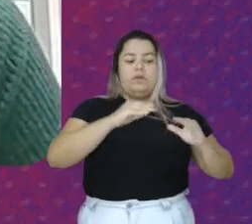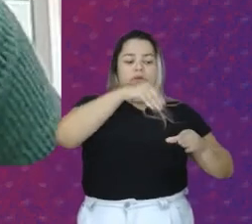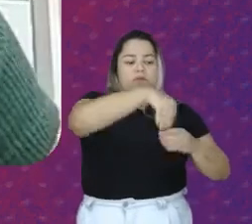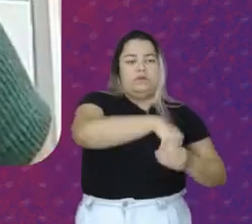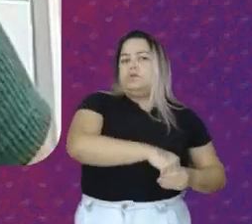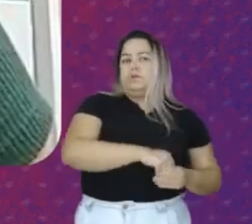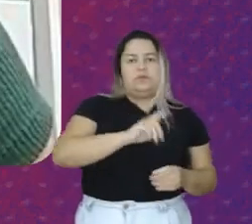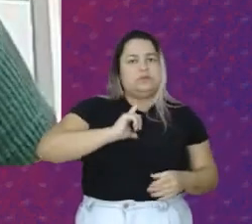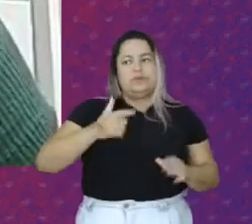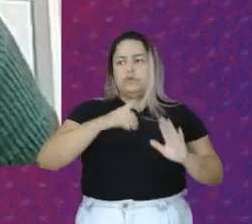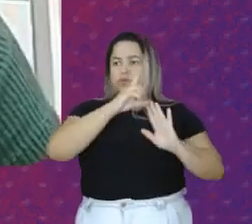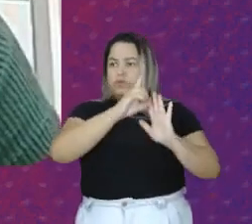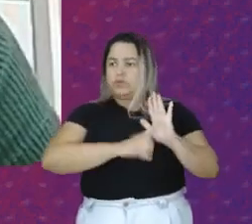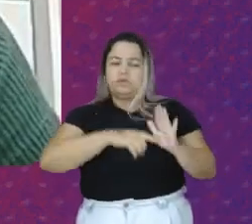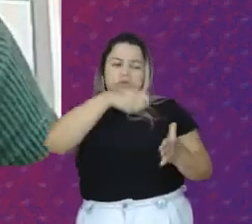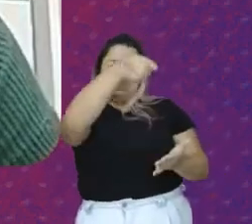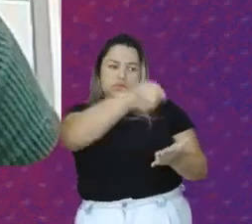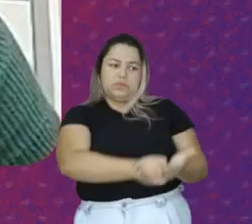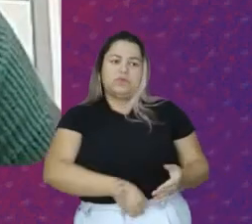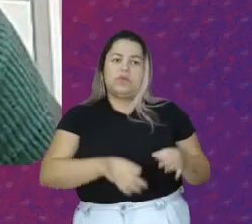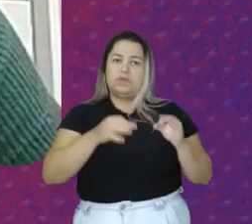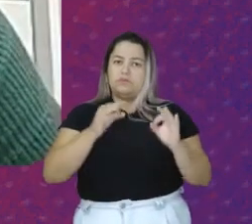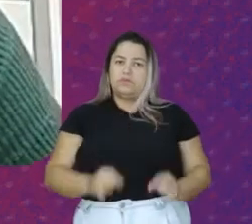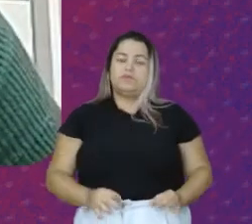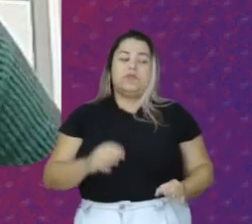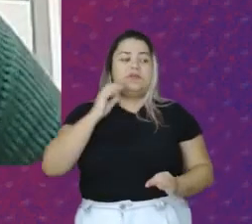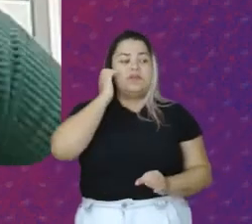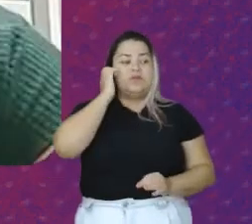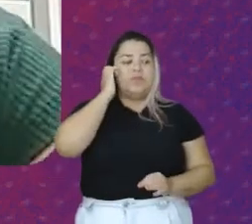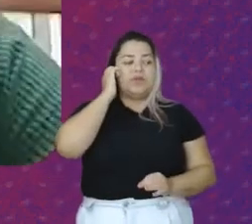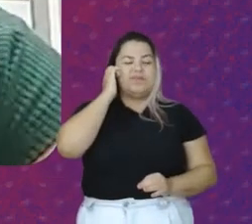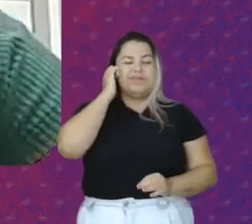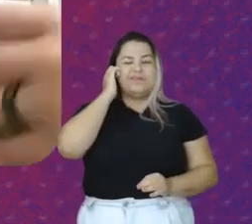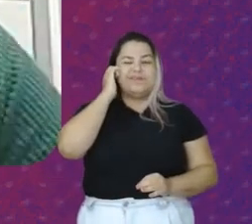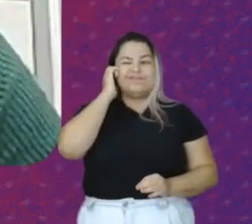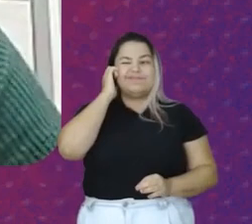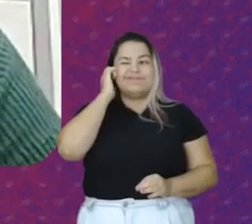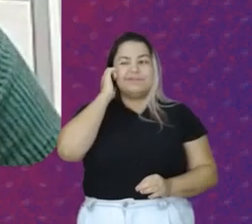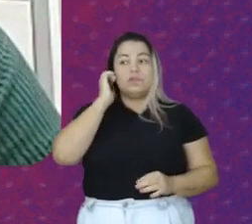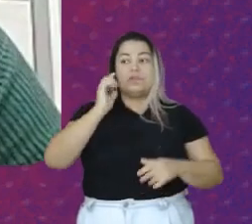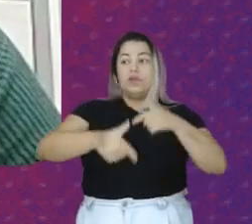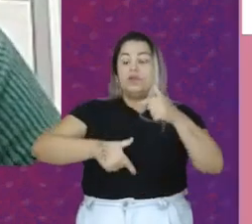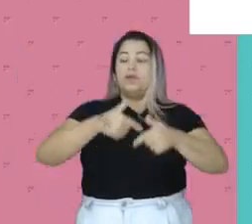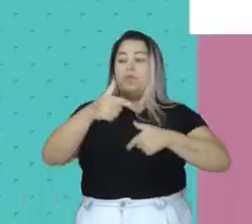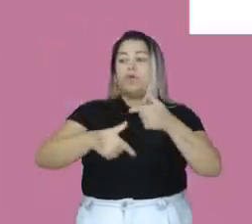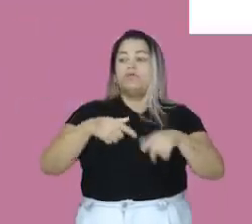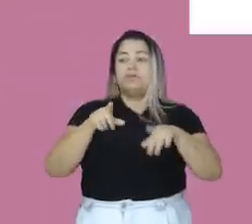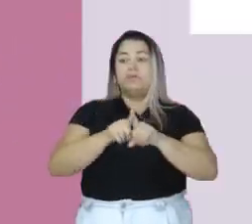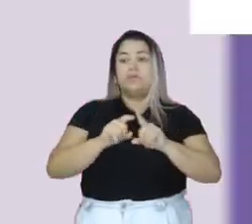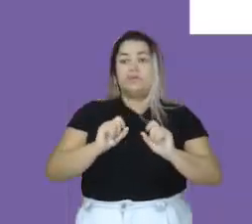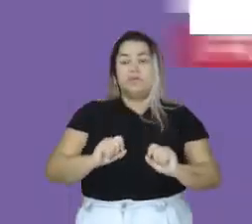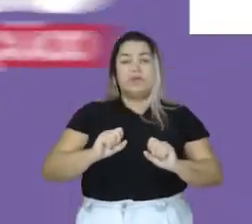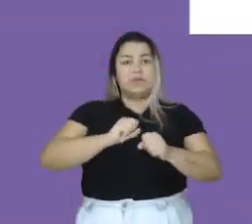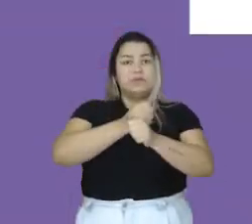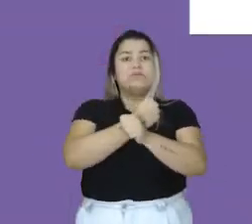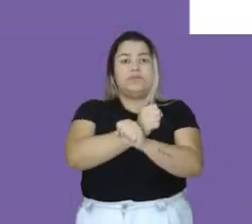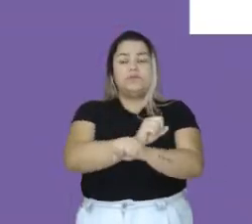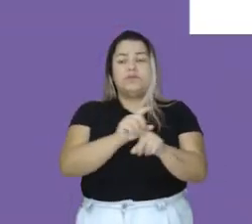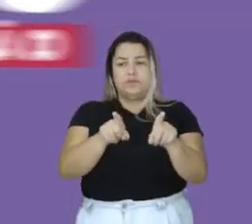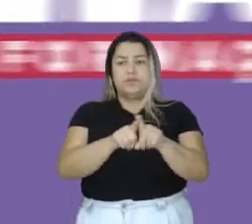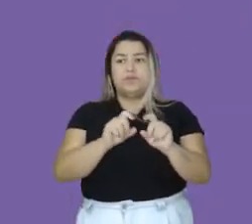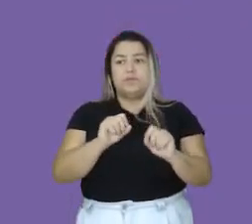direito garantido, que era um trabalho ainda, reproduzindo aí o trabalho lá atrás, né, da escravidão, né? Bom, eu me